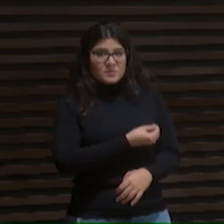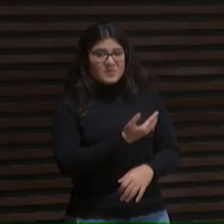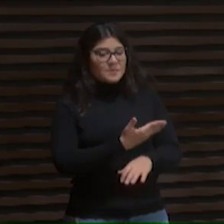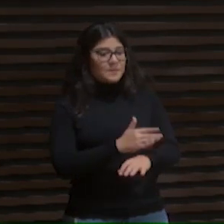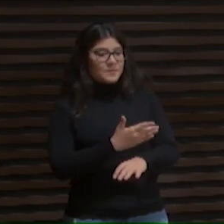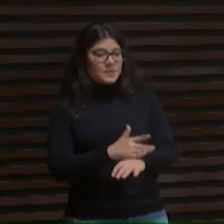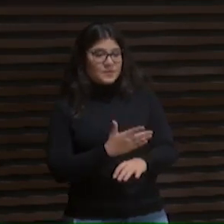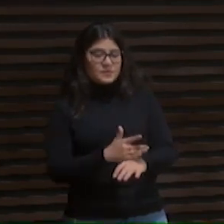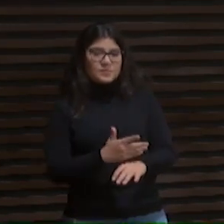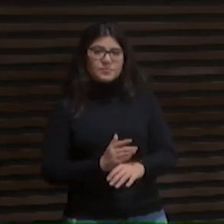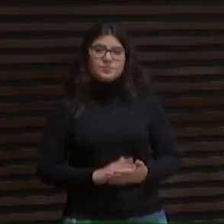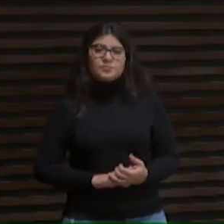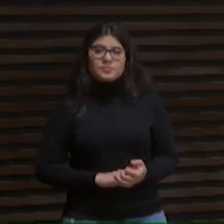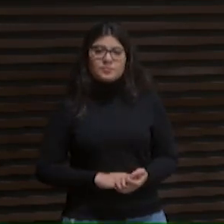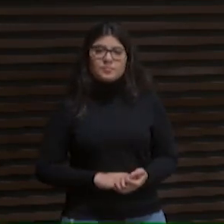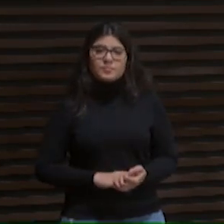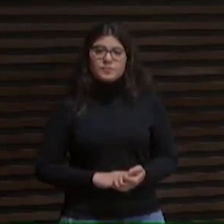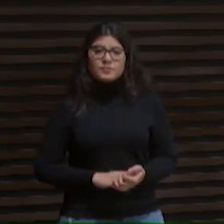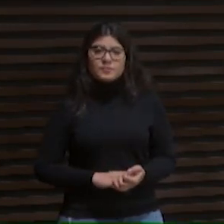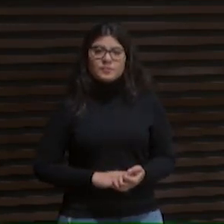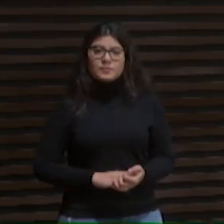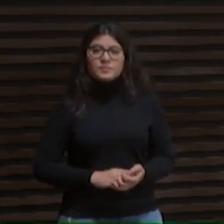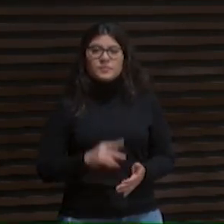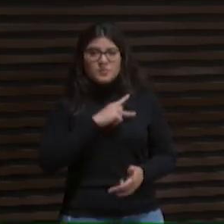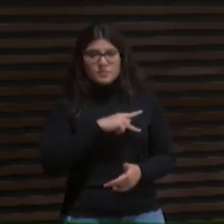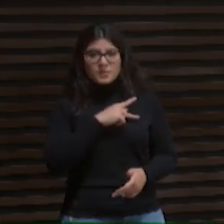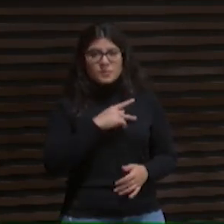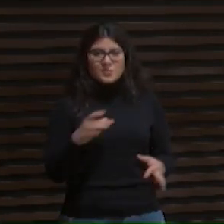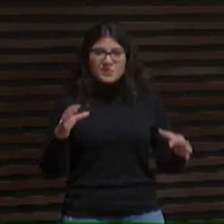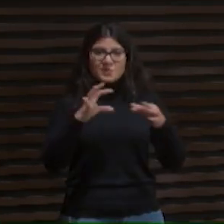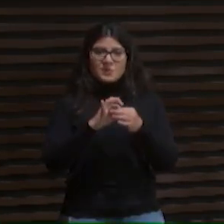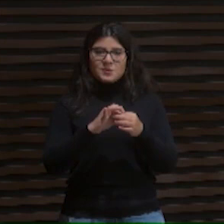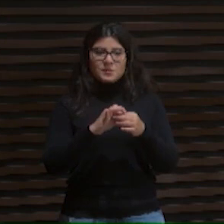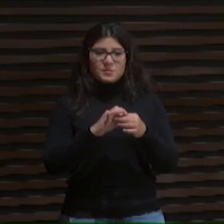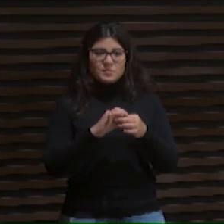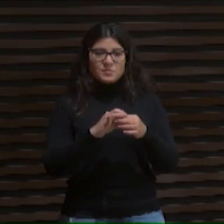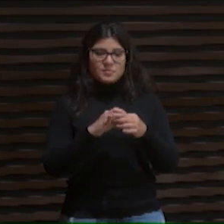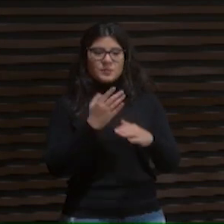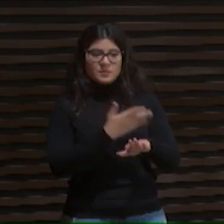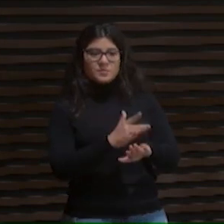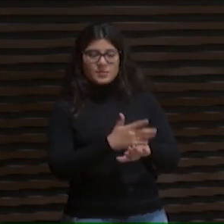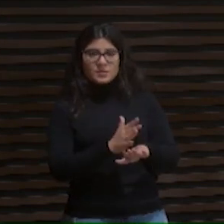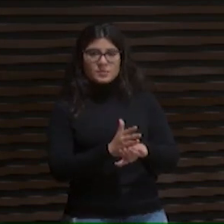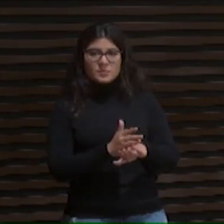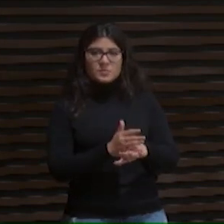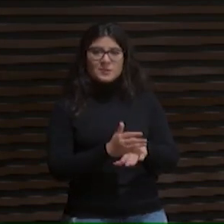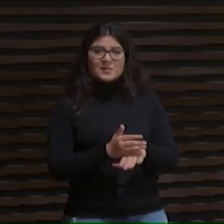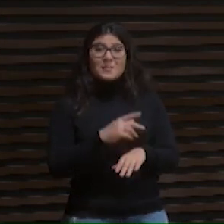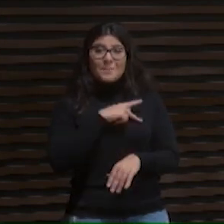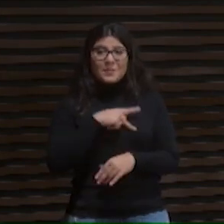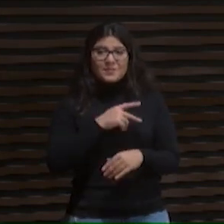prática. Ele uniu a praxis dentro de tudo isso. Ele era crucificado com